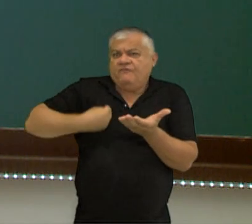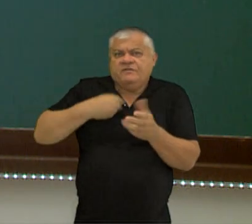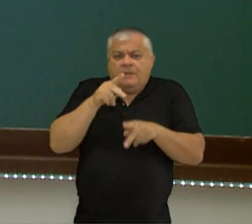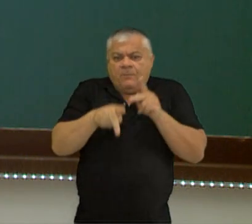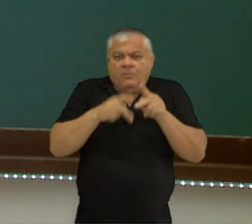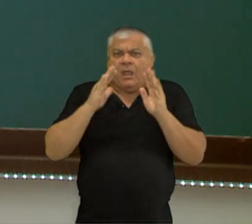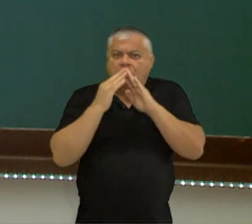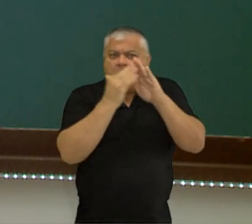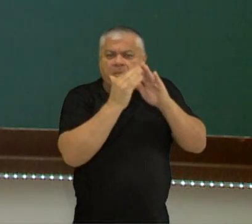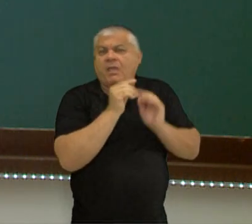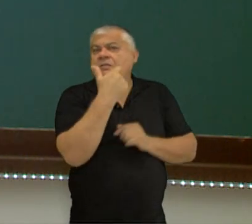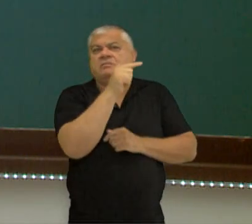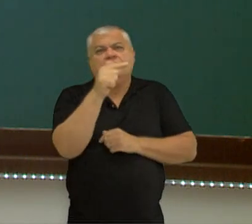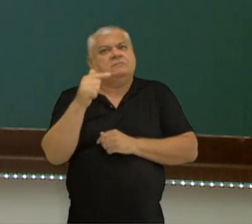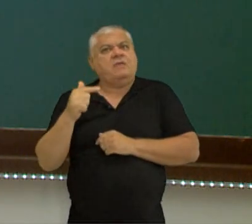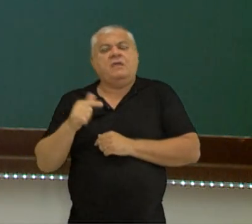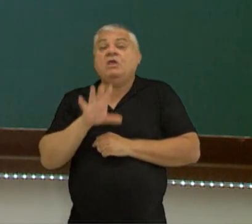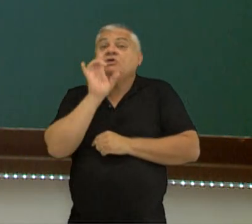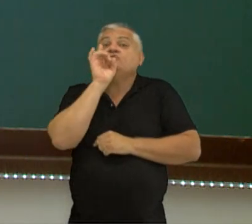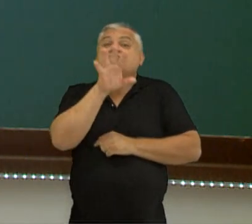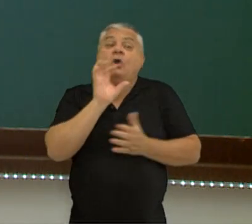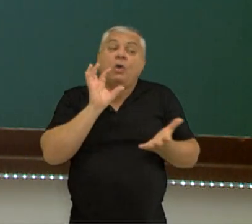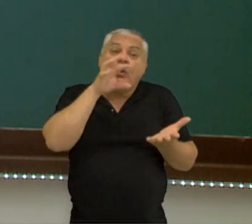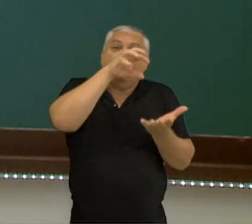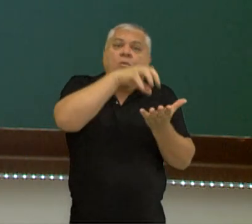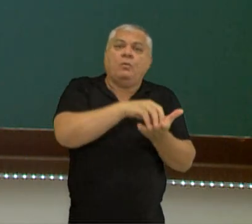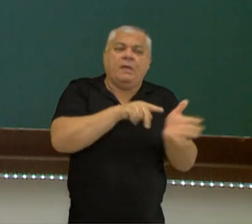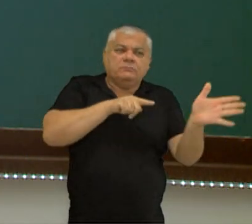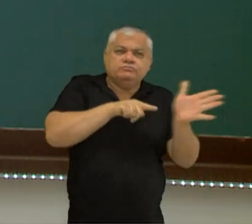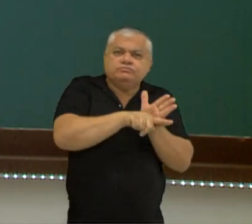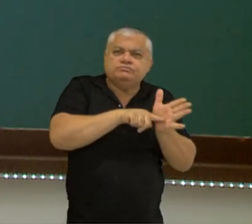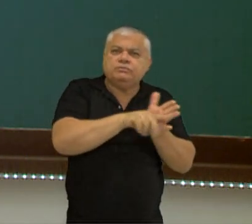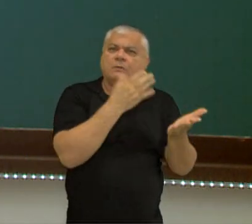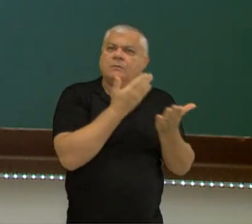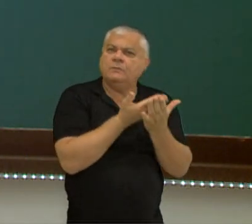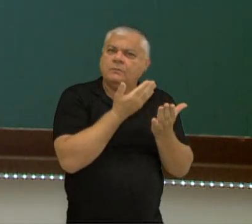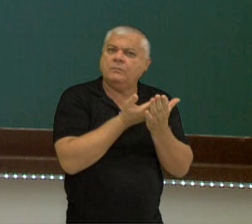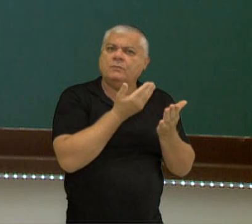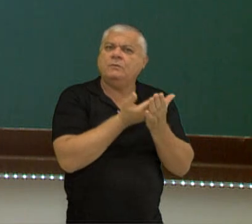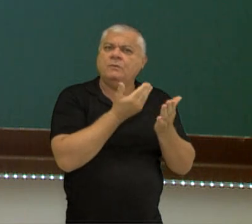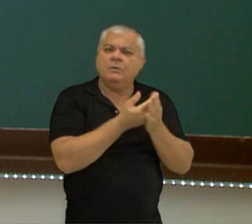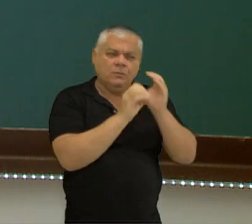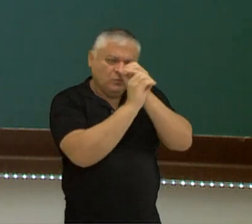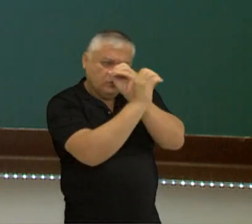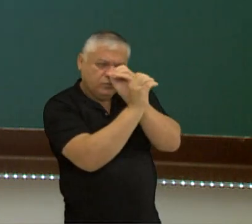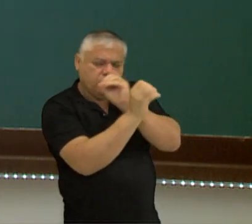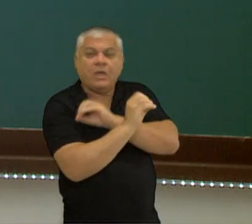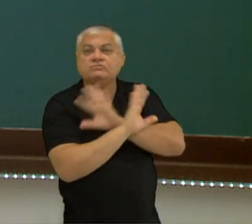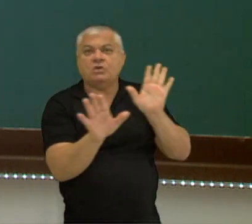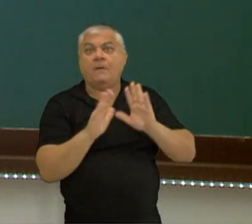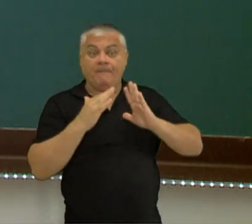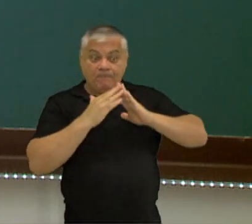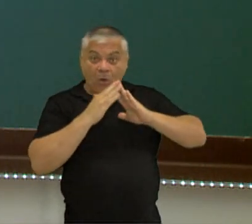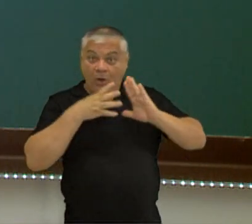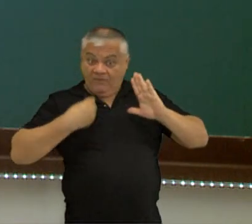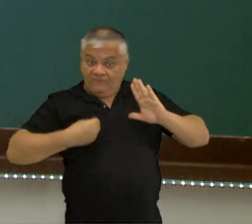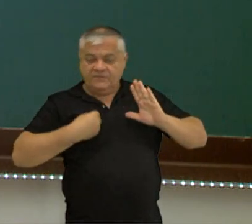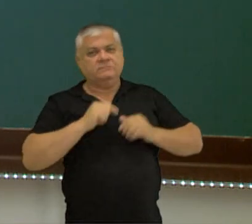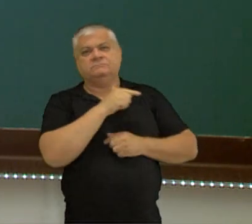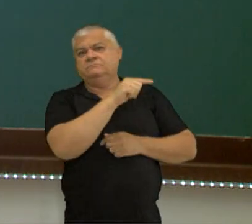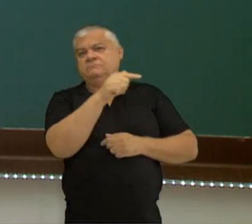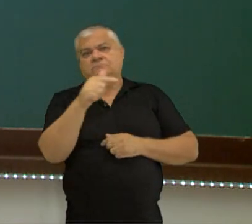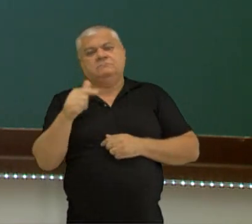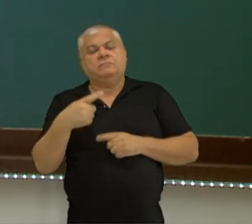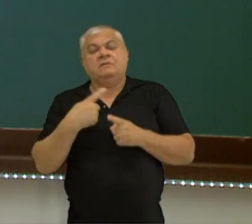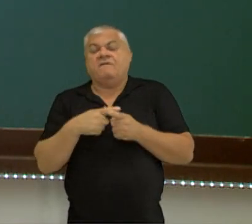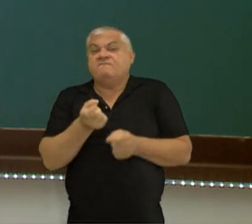fixa, existem estações de pesquisa e os pesquisadores vão para lá desenvolver estudos, mas não tem pessoas morando lá por causa das